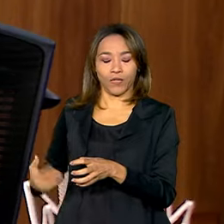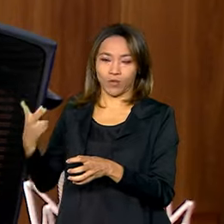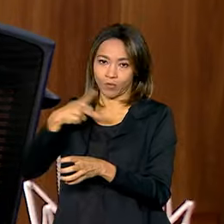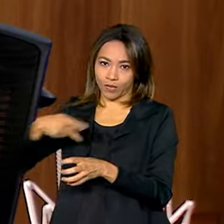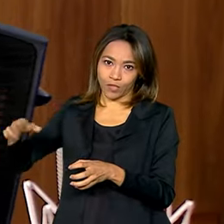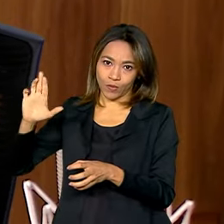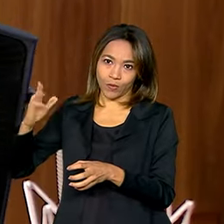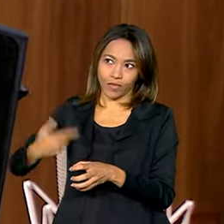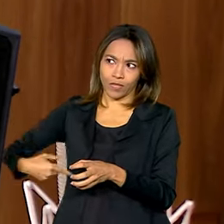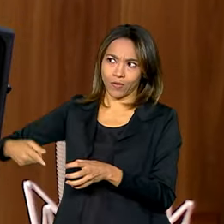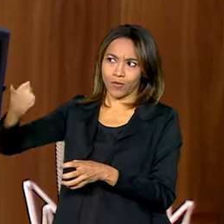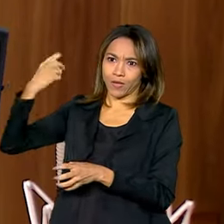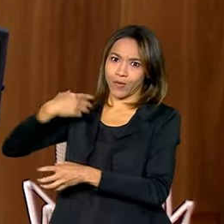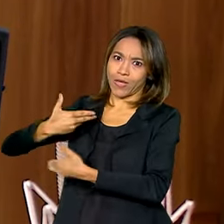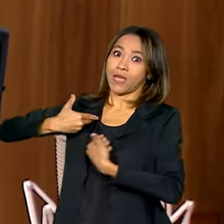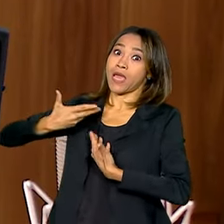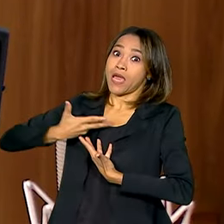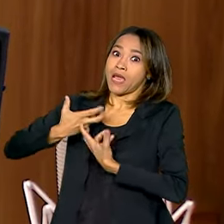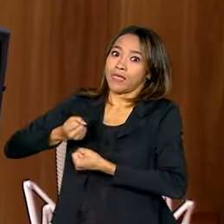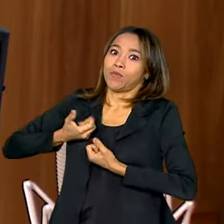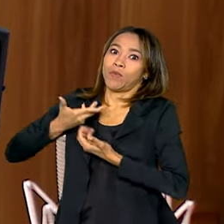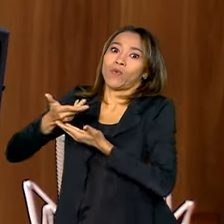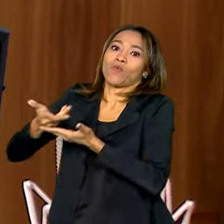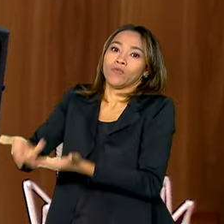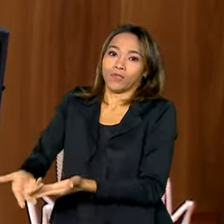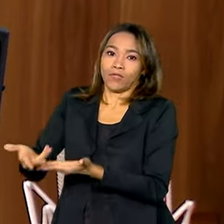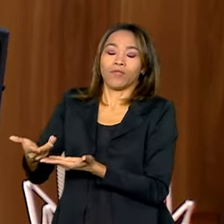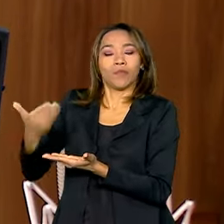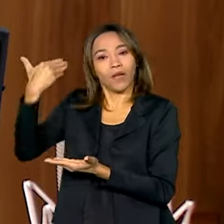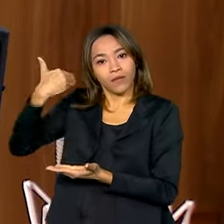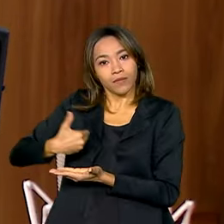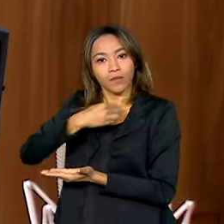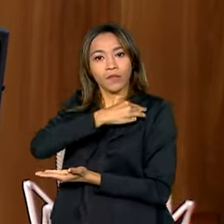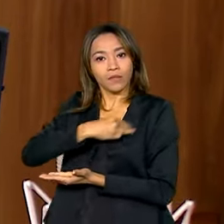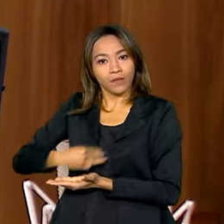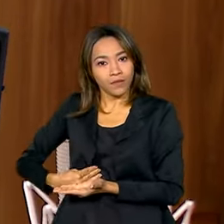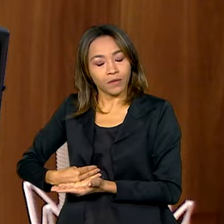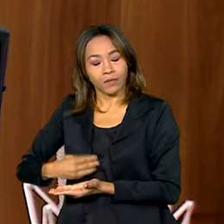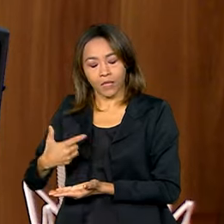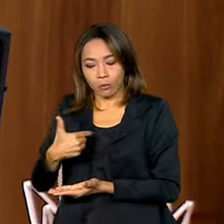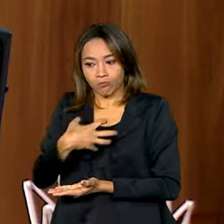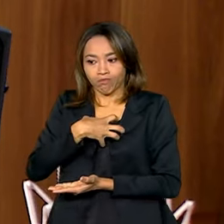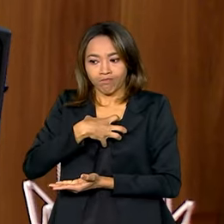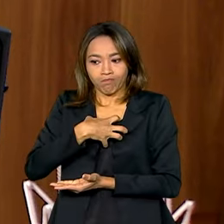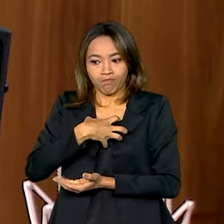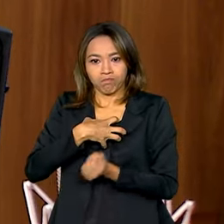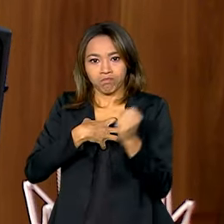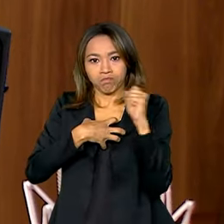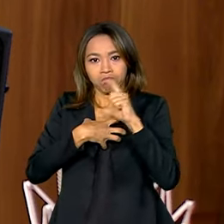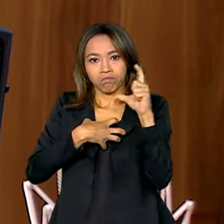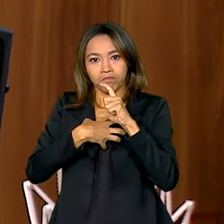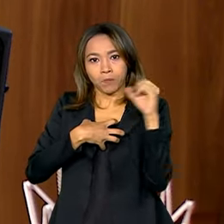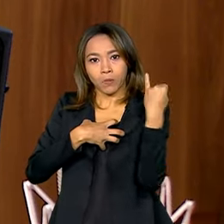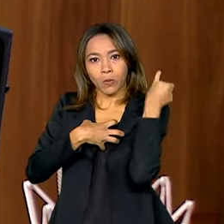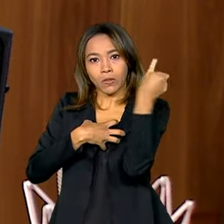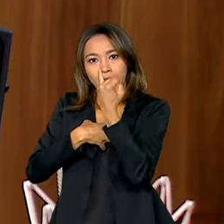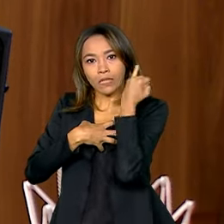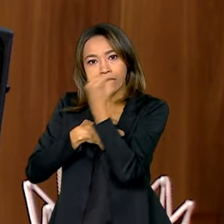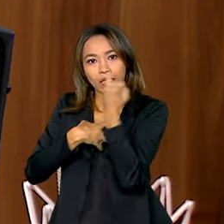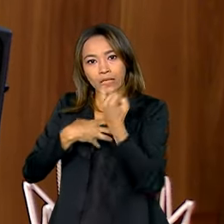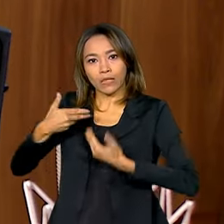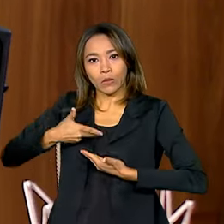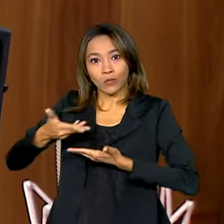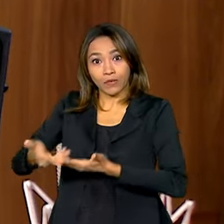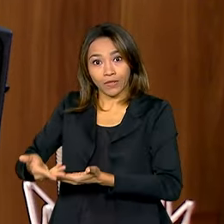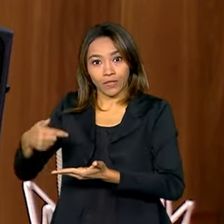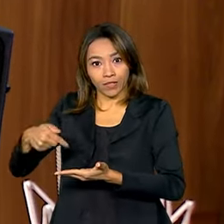presidente Lula para ser ministro da Pesca e Aquicultura, eu me dei conta da importância, né, desse convite, mas eu gosto